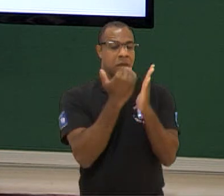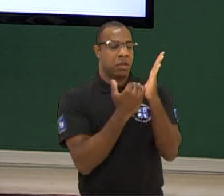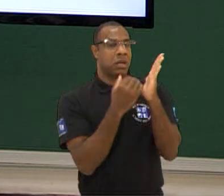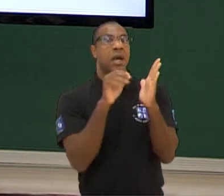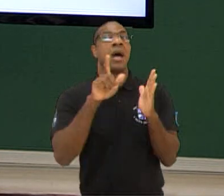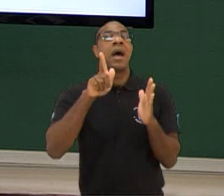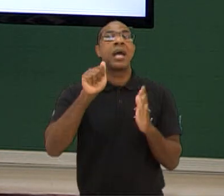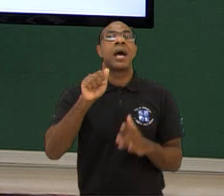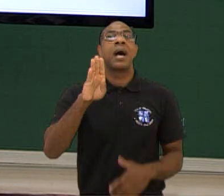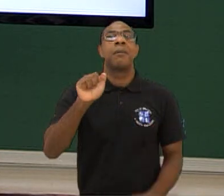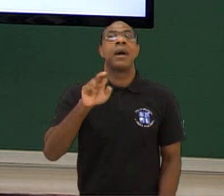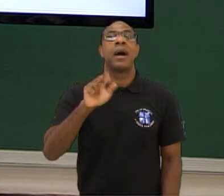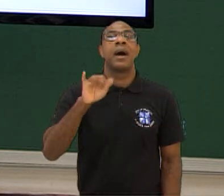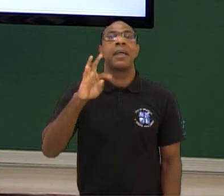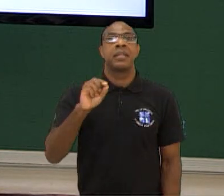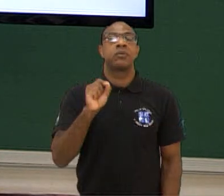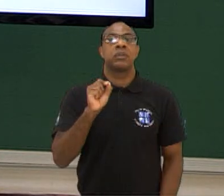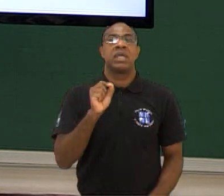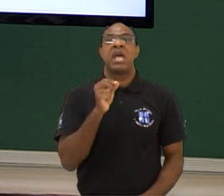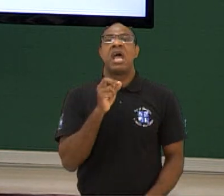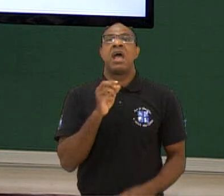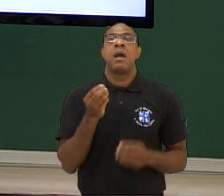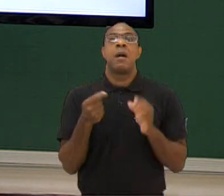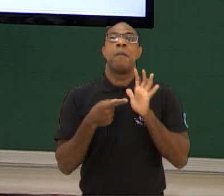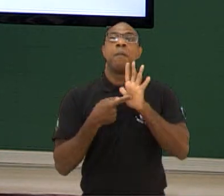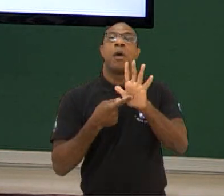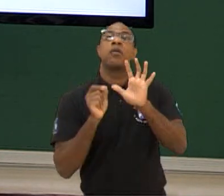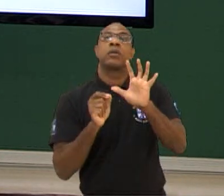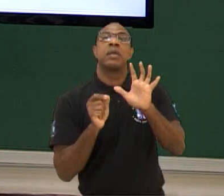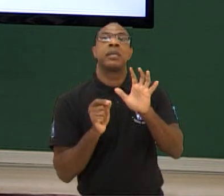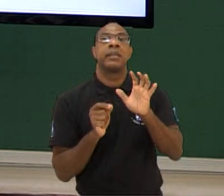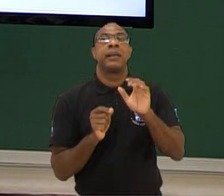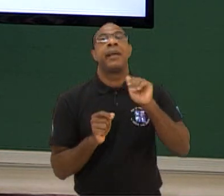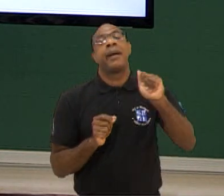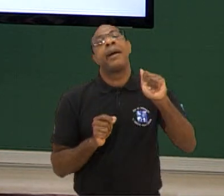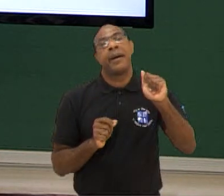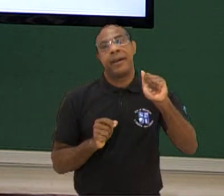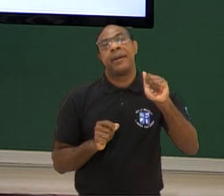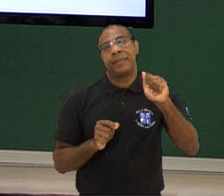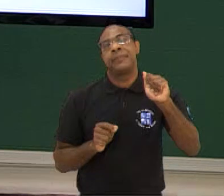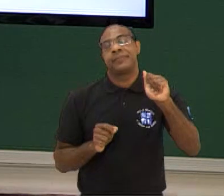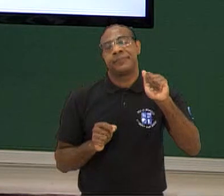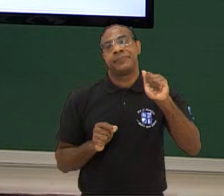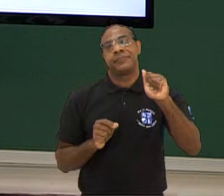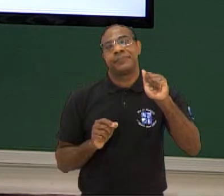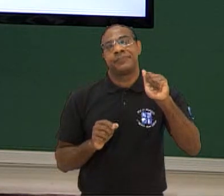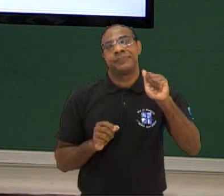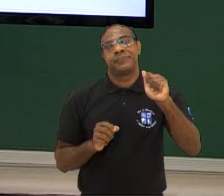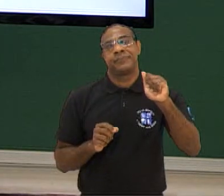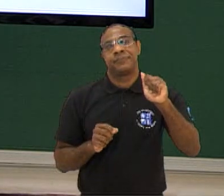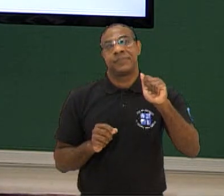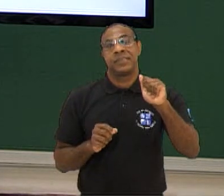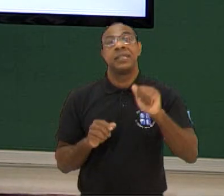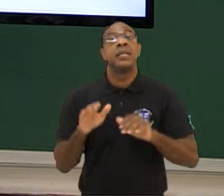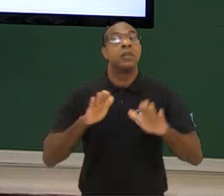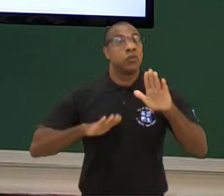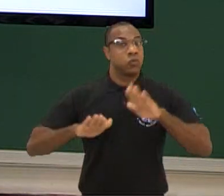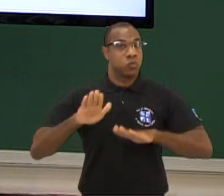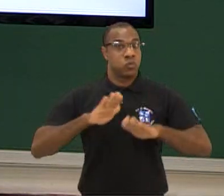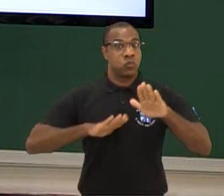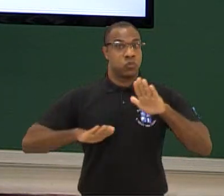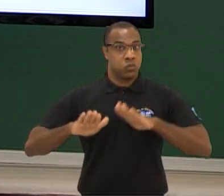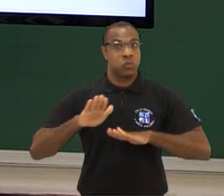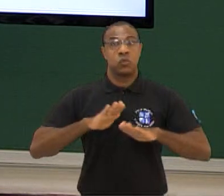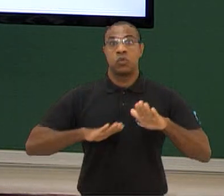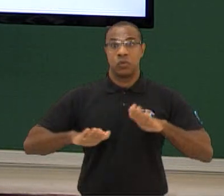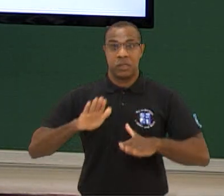caso, né, que é a alternativa A, nessa situação. Né? Então, você tem que tomar um pouquinho de cuidado